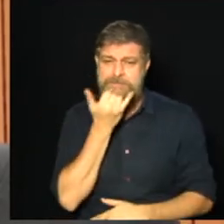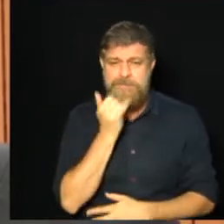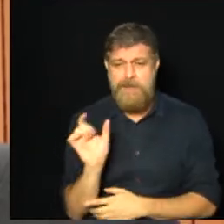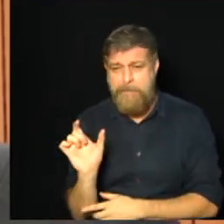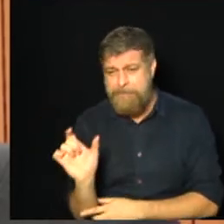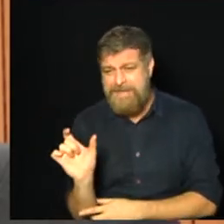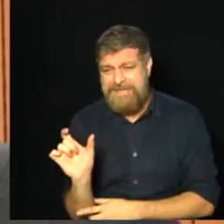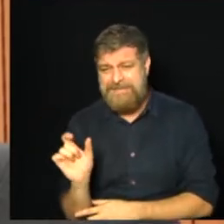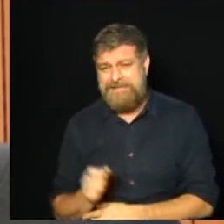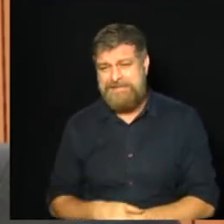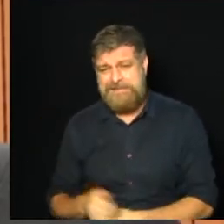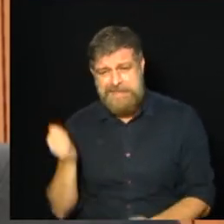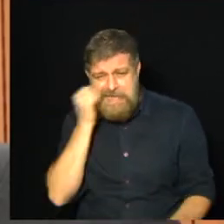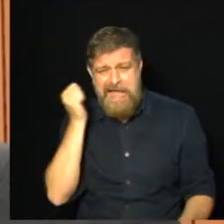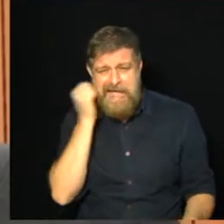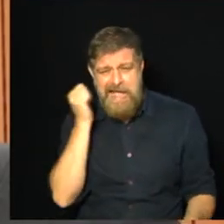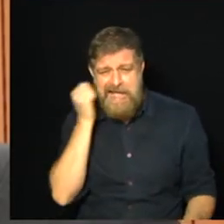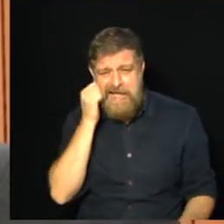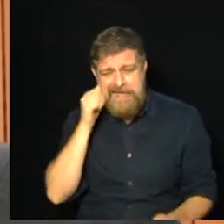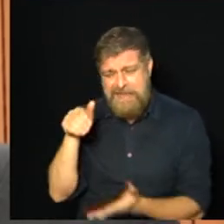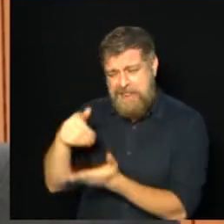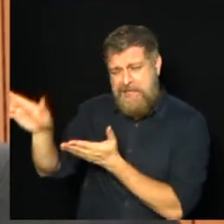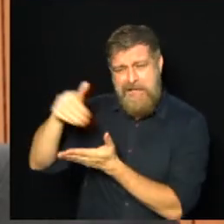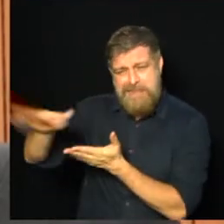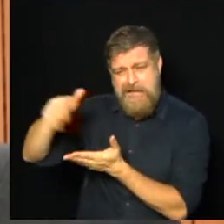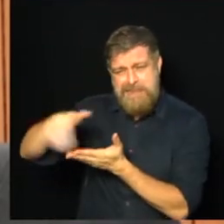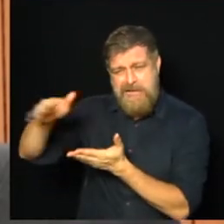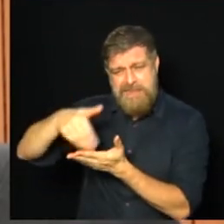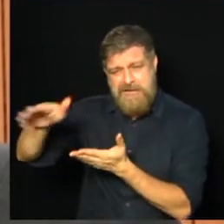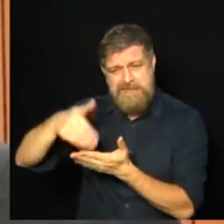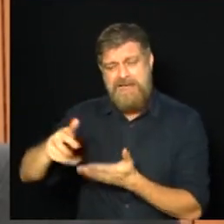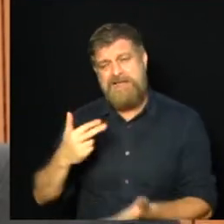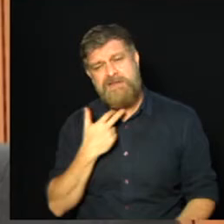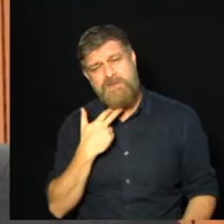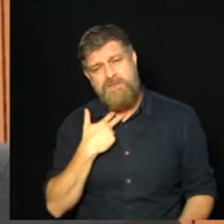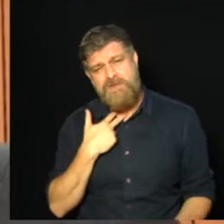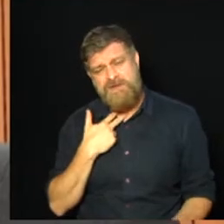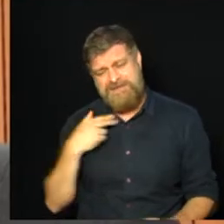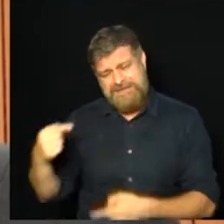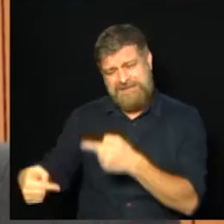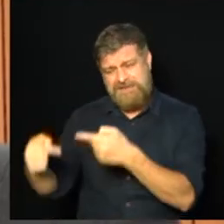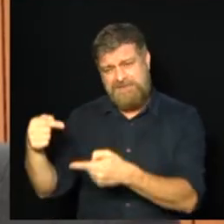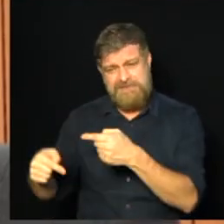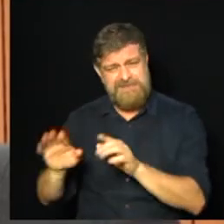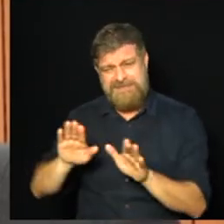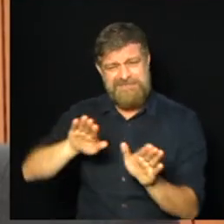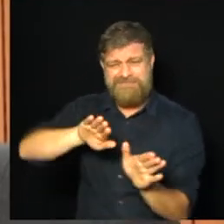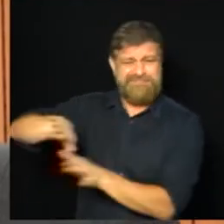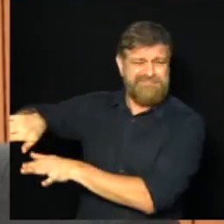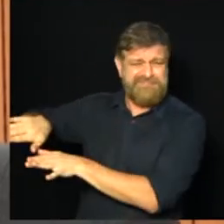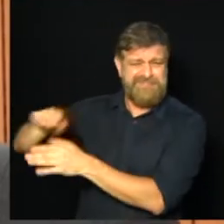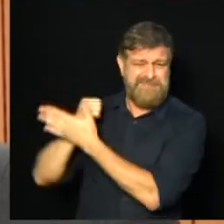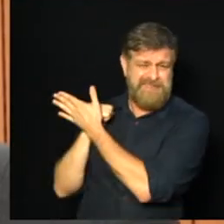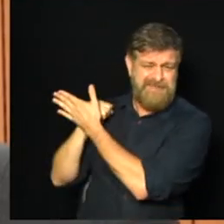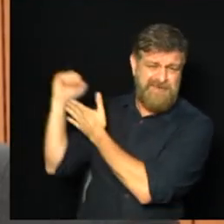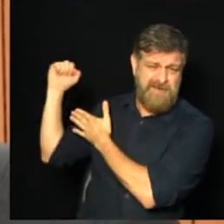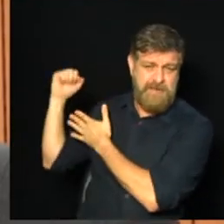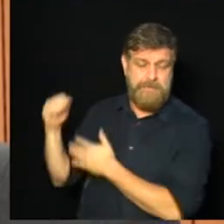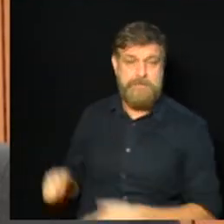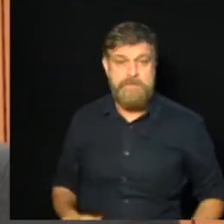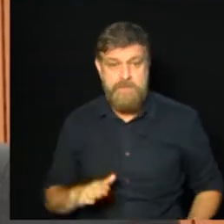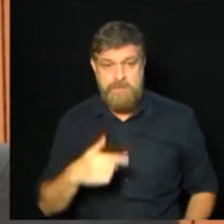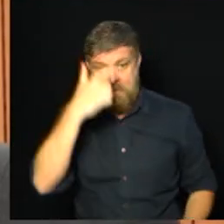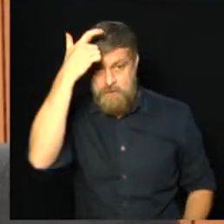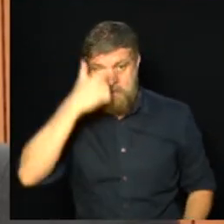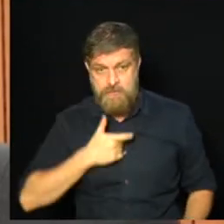empresa picareta, quer dizer, tem que triar esse pessoal que entra aqui, que não é possível discutir a partir disso. Quando eu assumi,